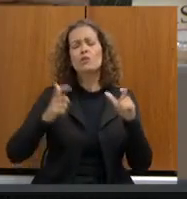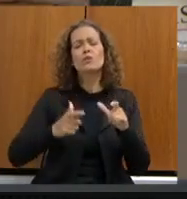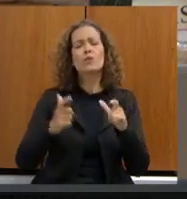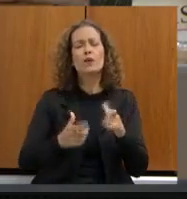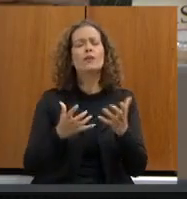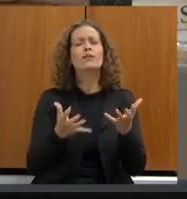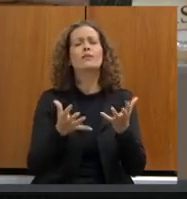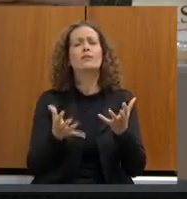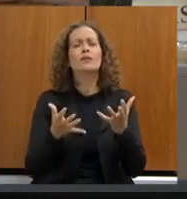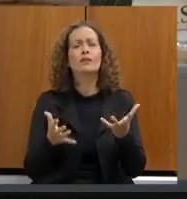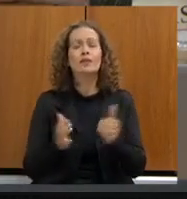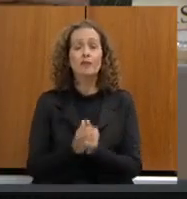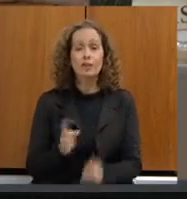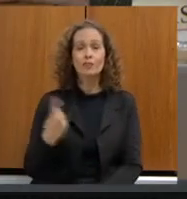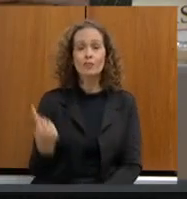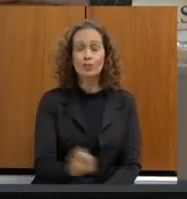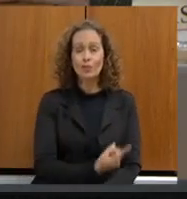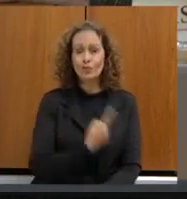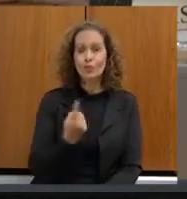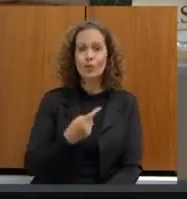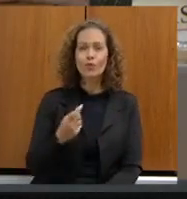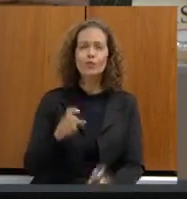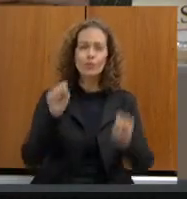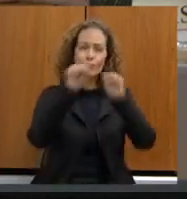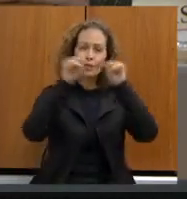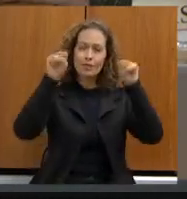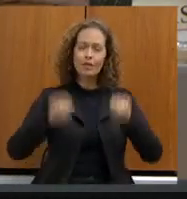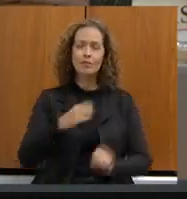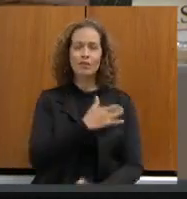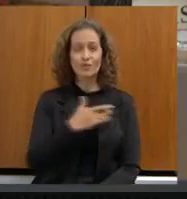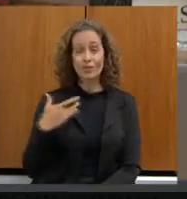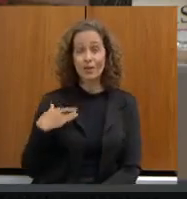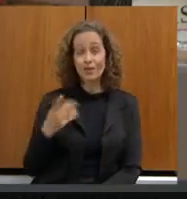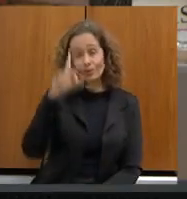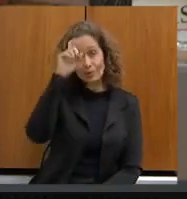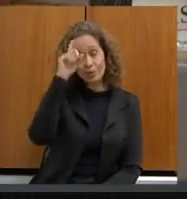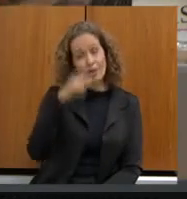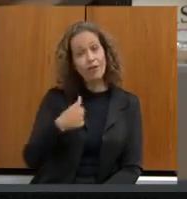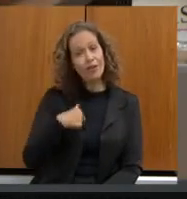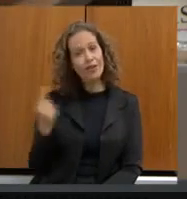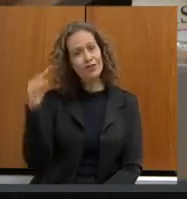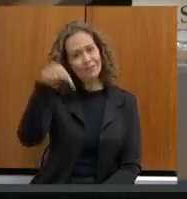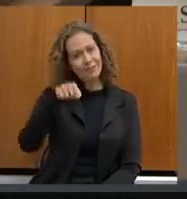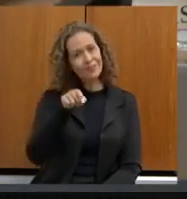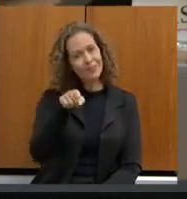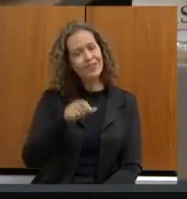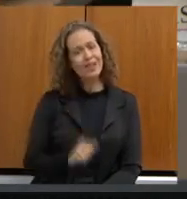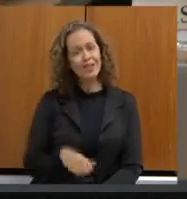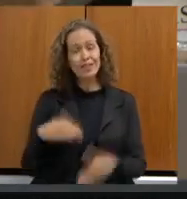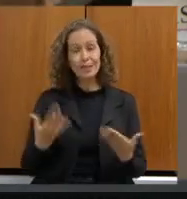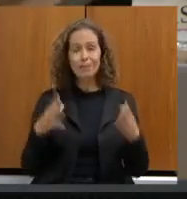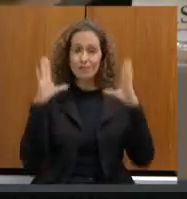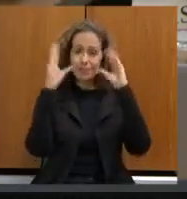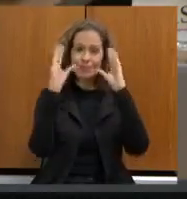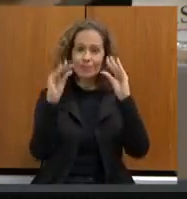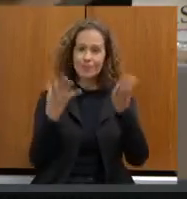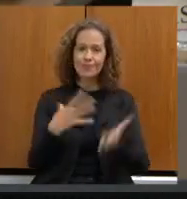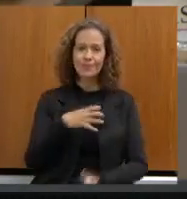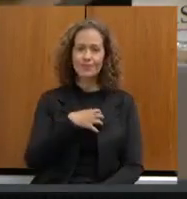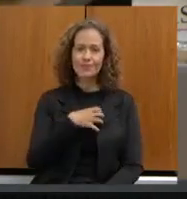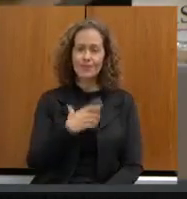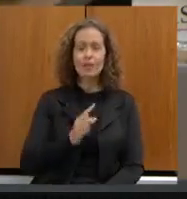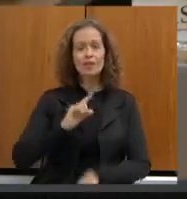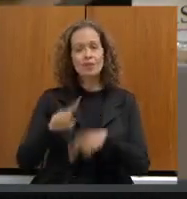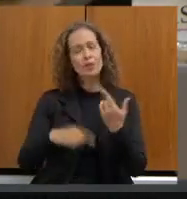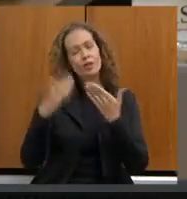ele exatamente no nosso sistema de saúde na nossa hospital e era lá que eu estava isso dá tranquilidade E aí ele depois ele